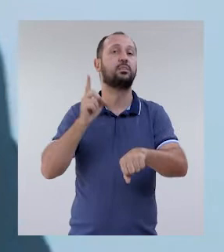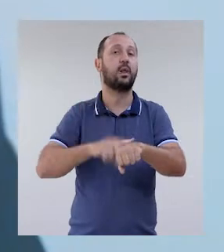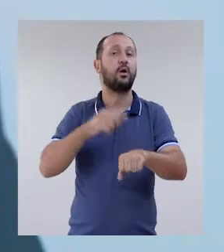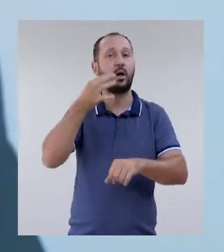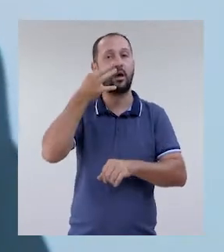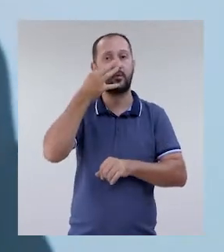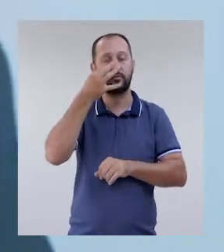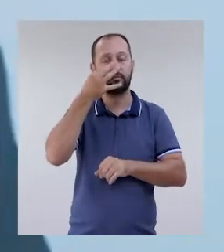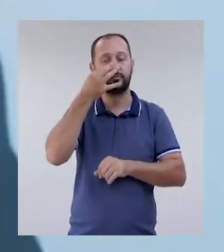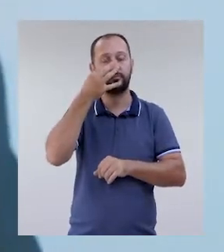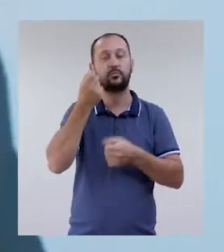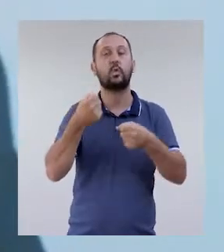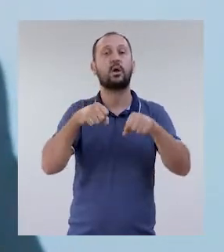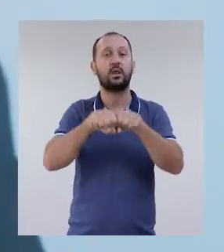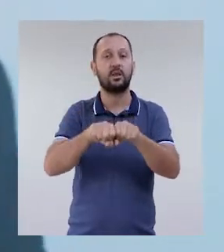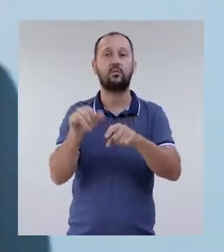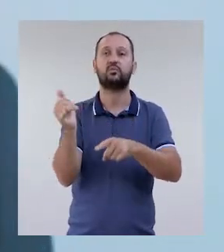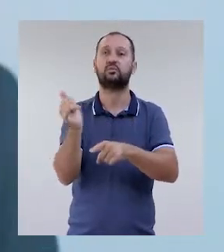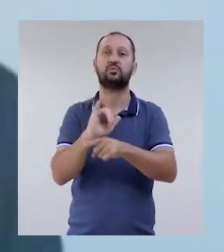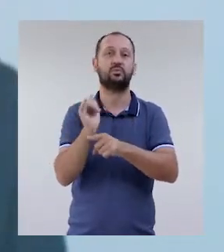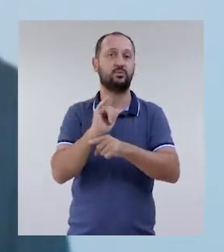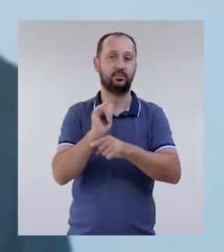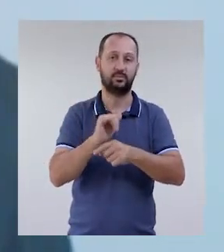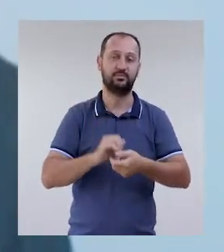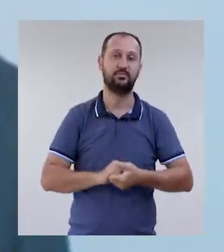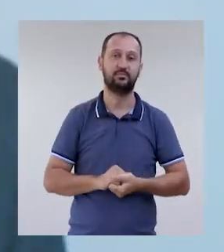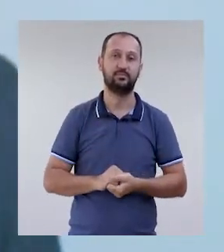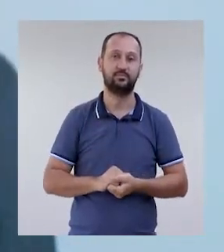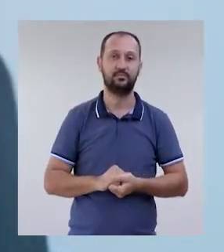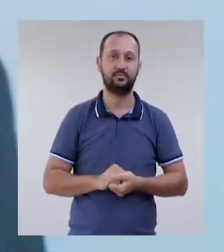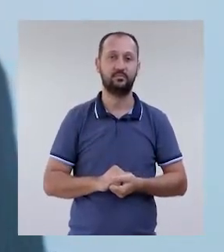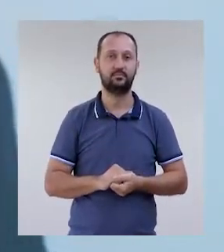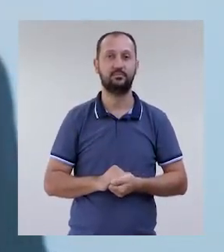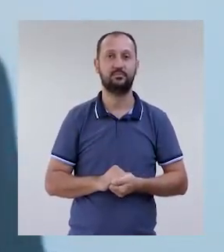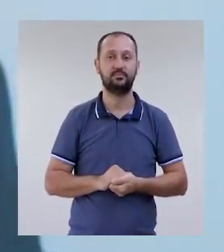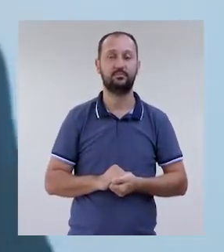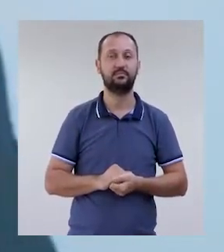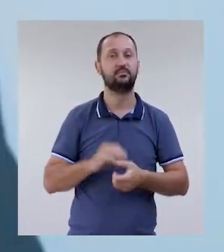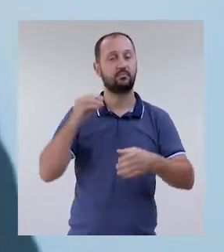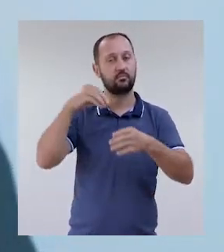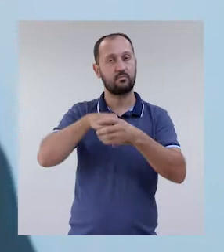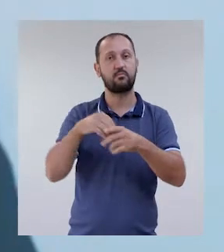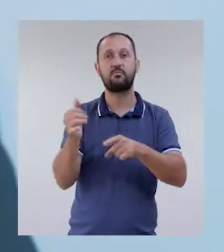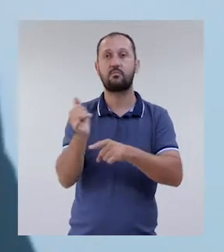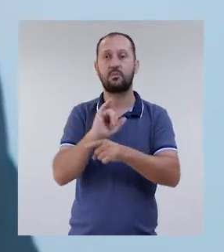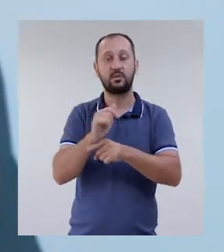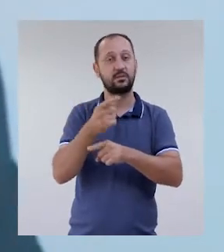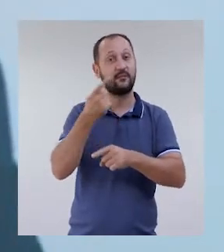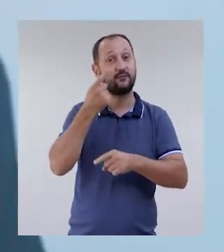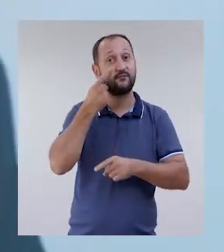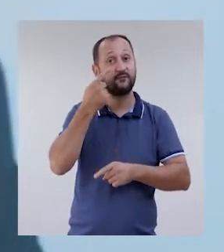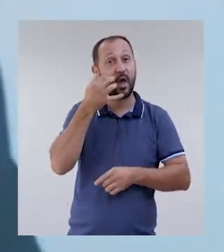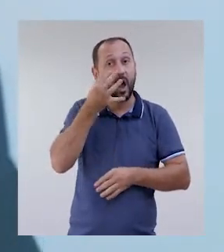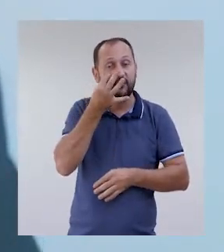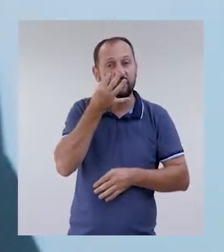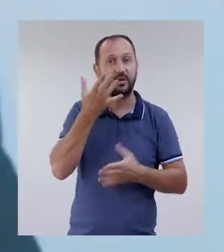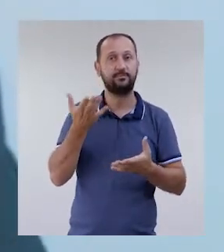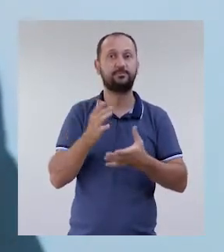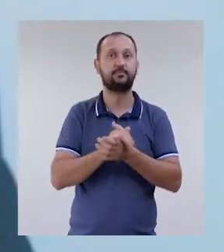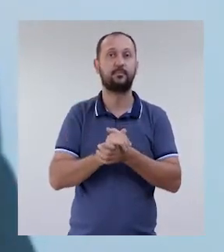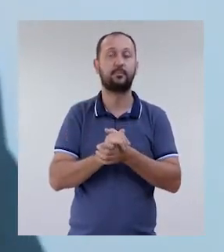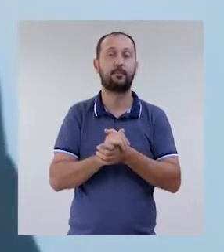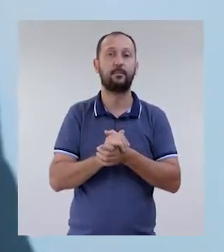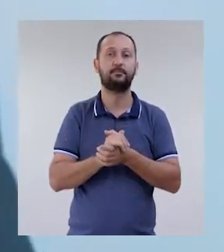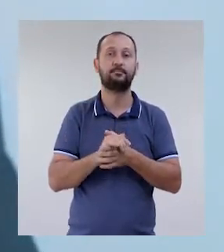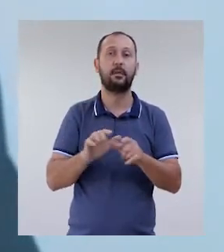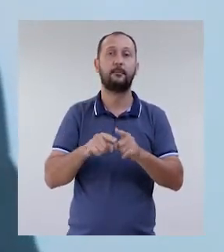transmite ao vivo pelo canal do tribunal no YouTube. Então, no canal, você assiste ao vivo. E é evidente